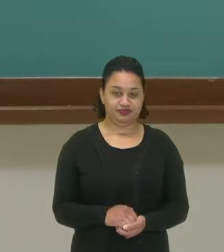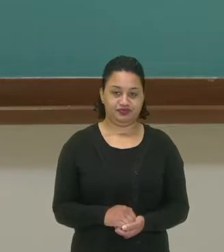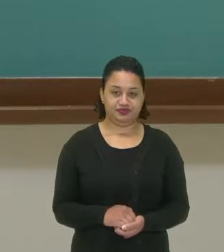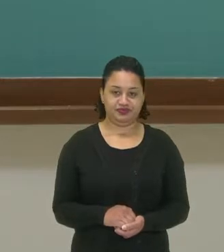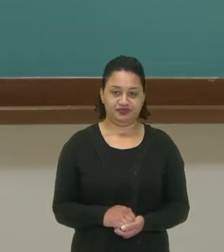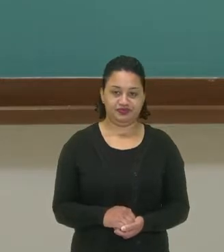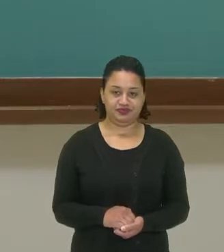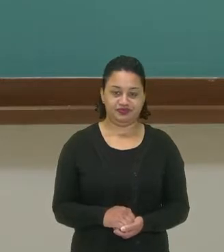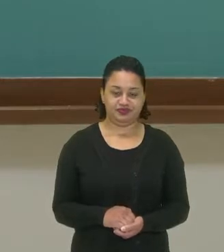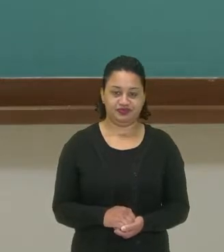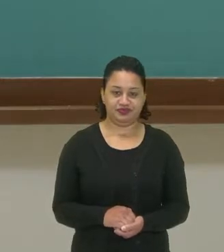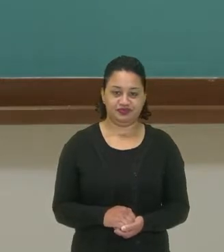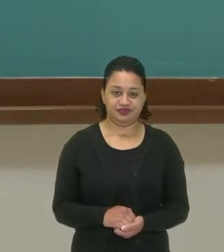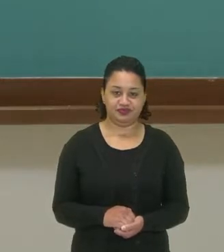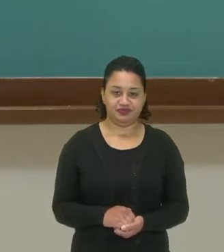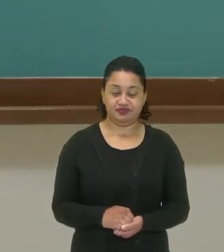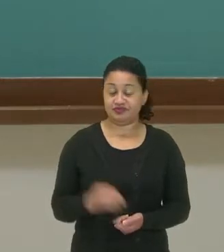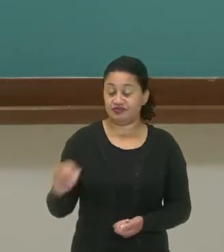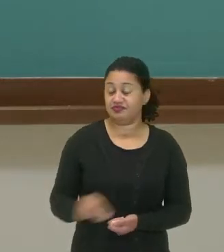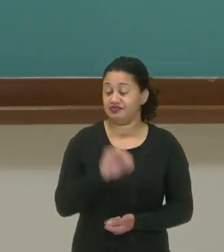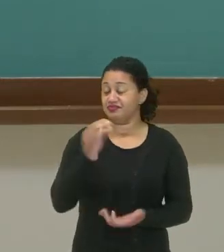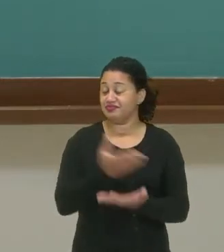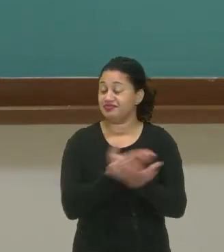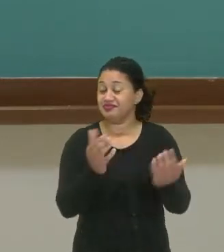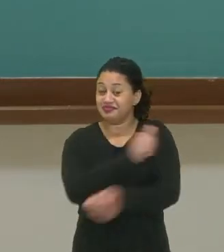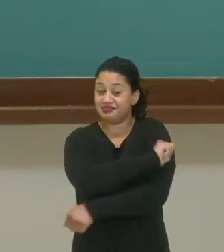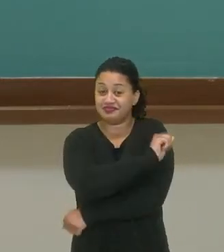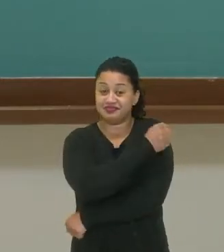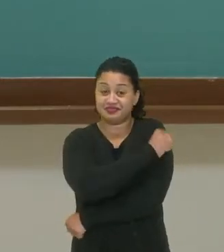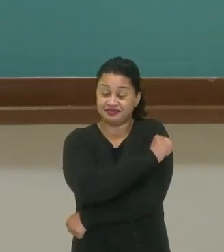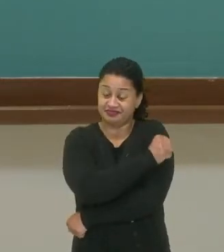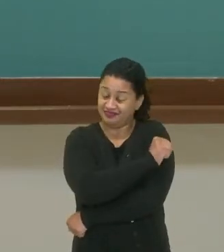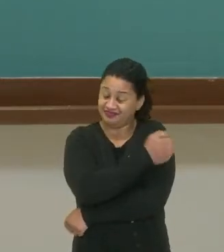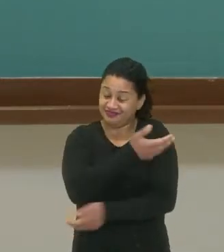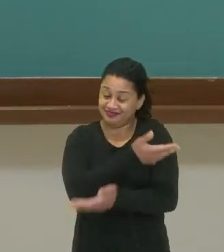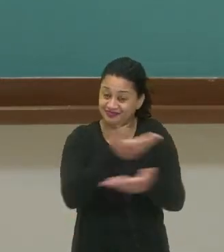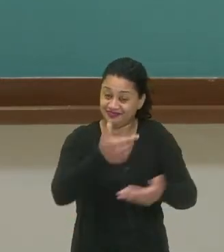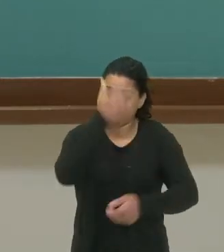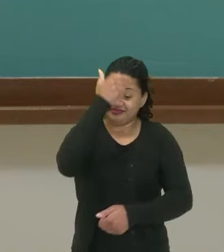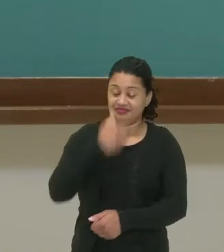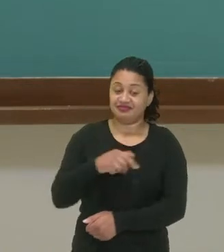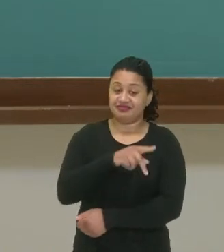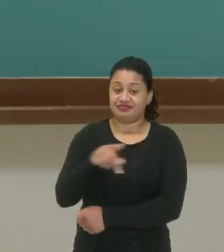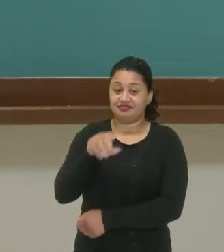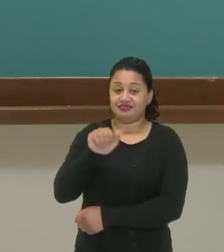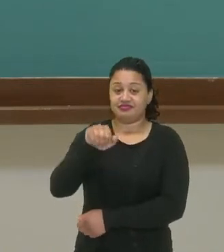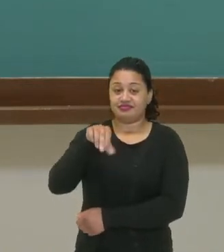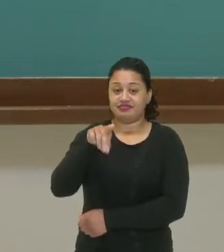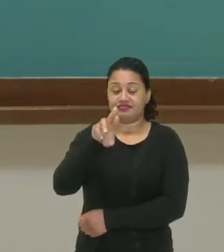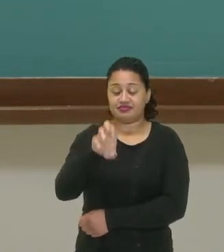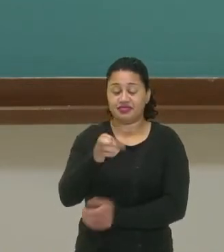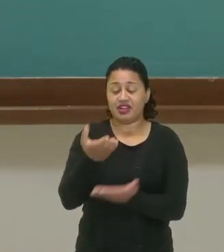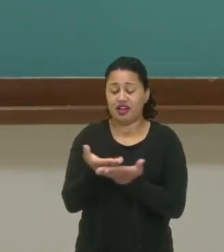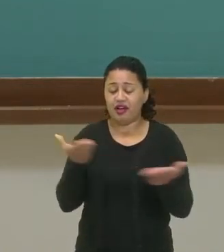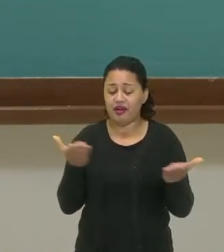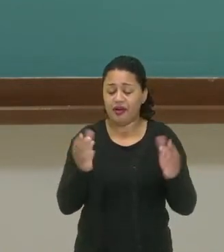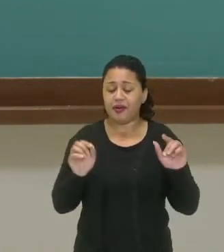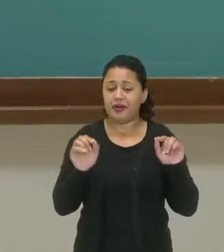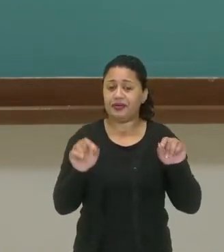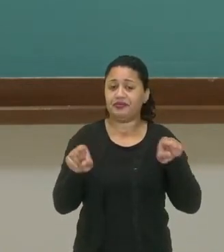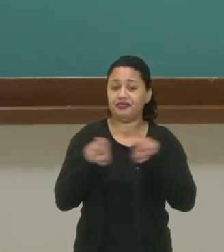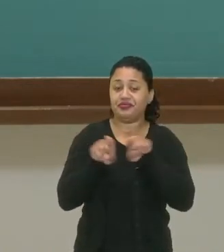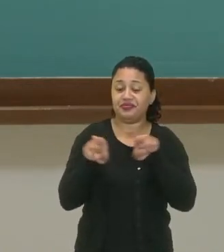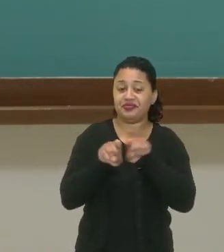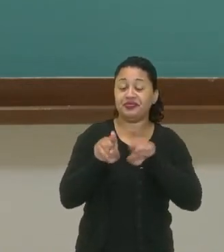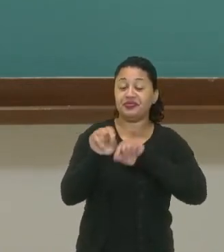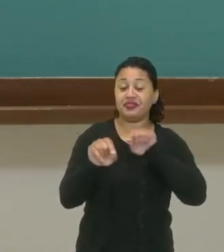Olá, estudantes do 8º ano do ensino fundamental. Saudações geográficas. Eu sou o professor André e nesta importante aula, nós contamos aqui